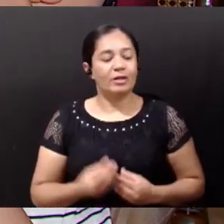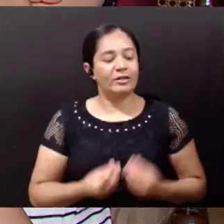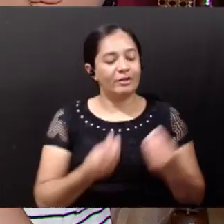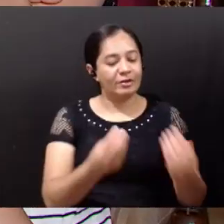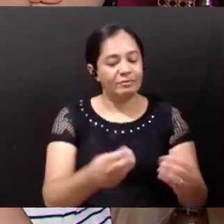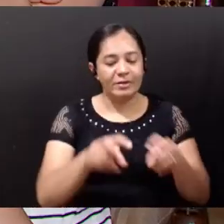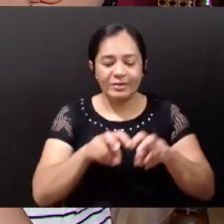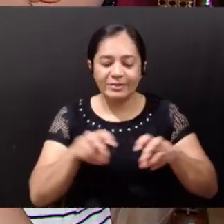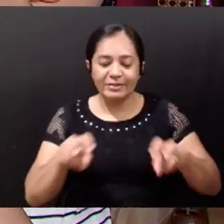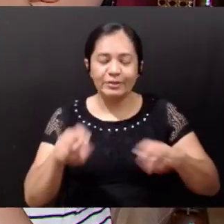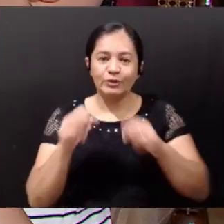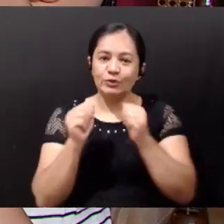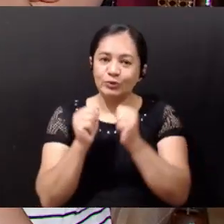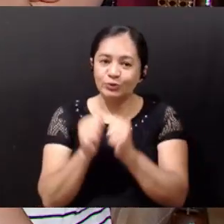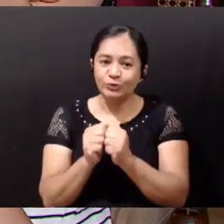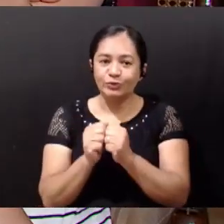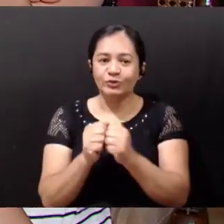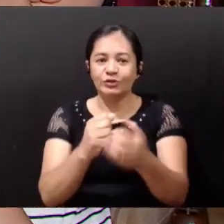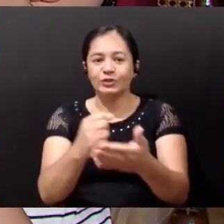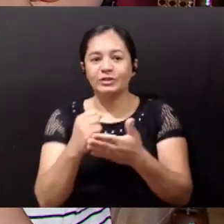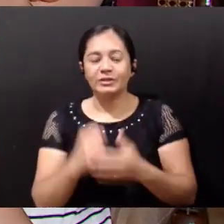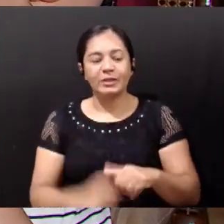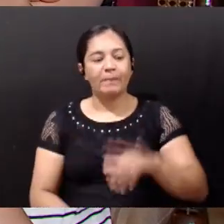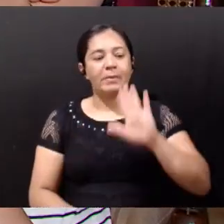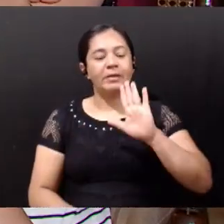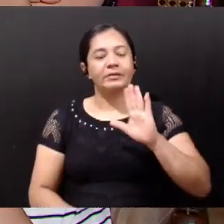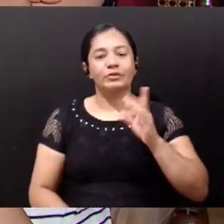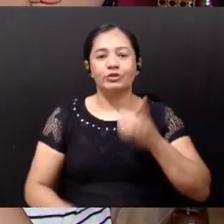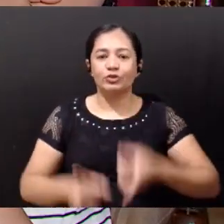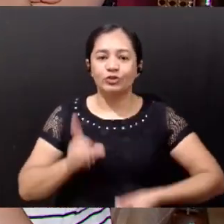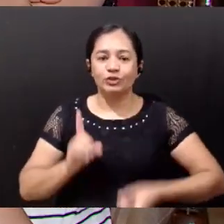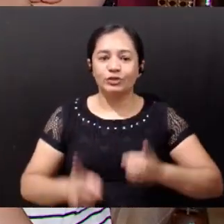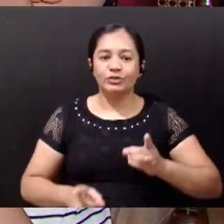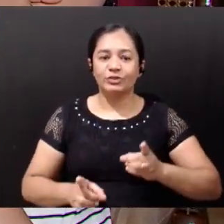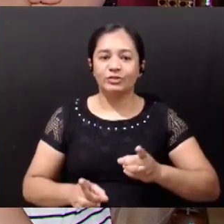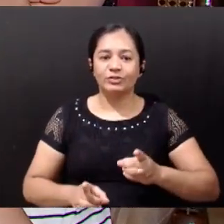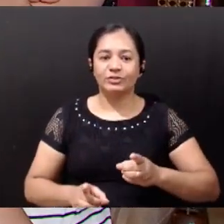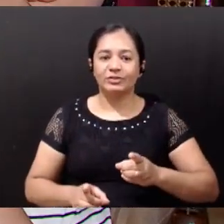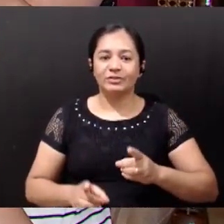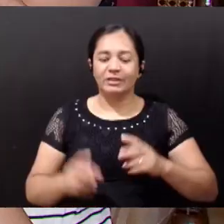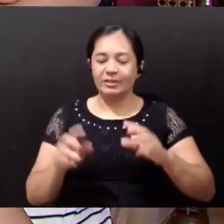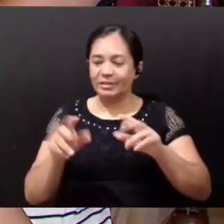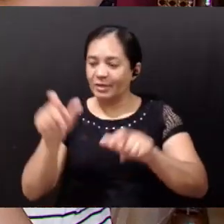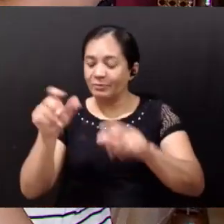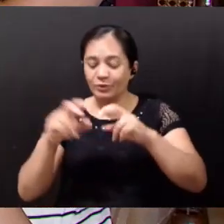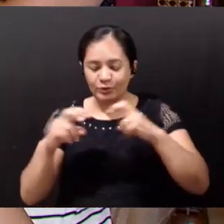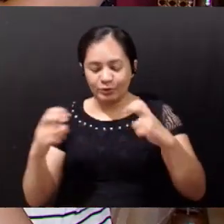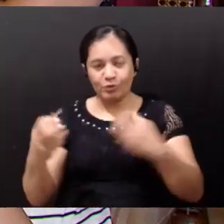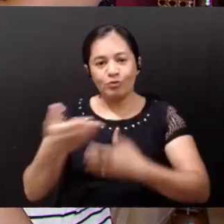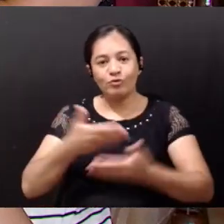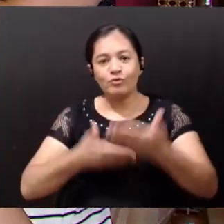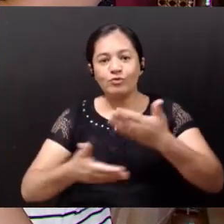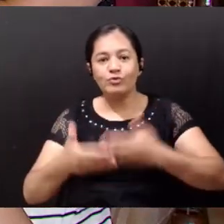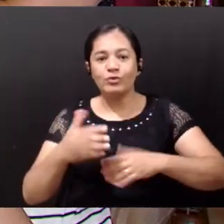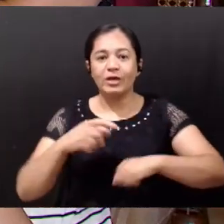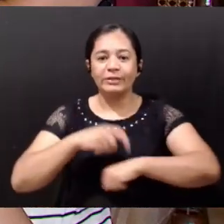de trazer mais dignidade. E eles, ao estarem ali envolvidos no jantar,